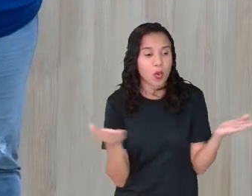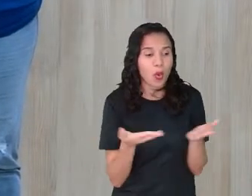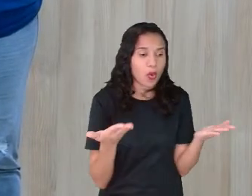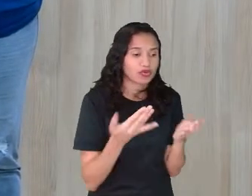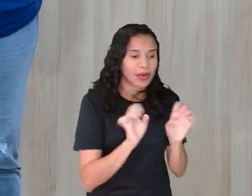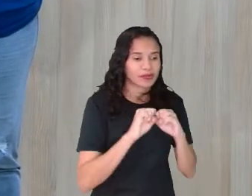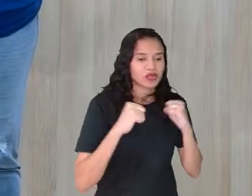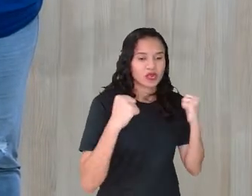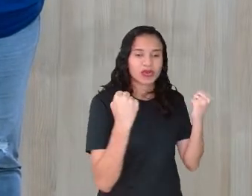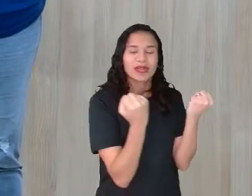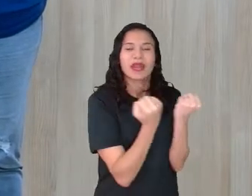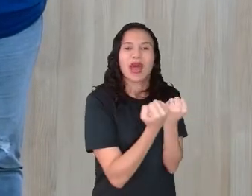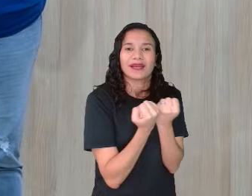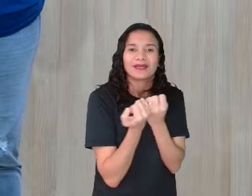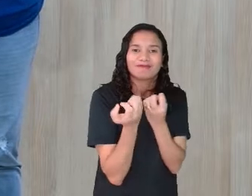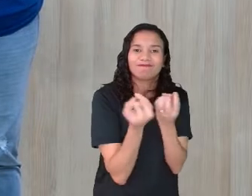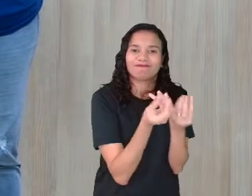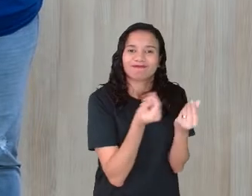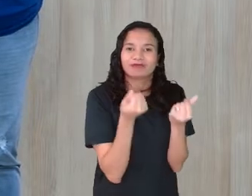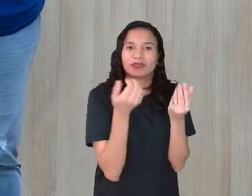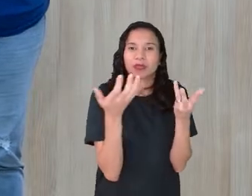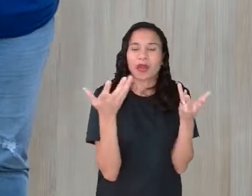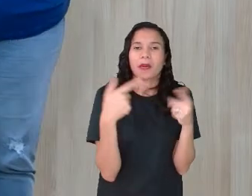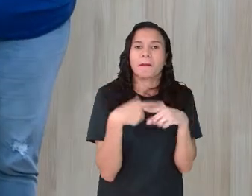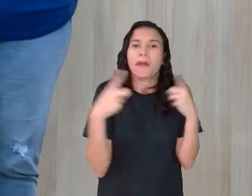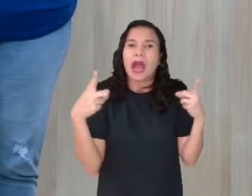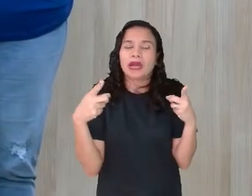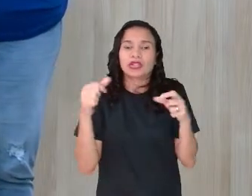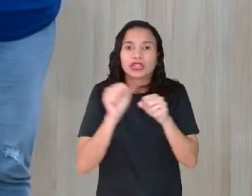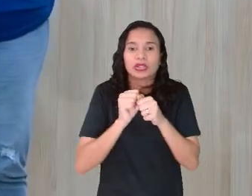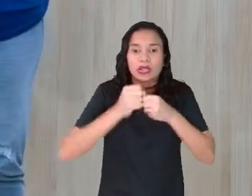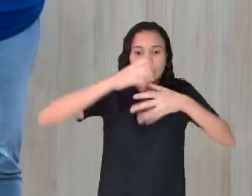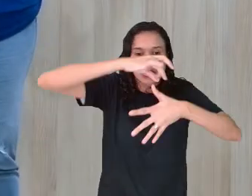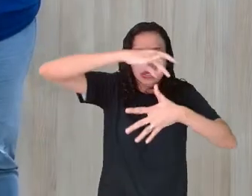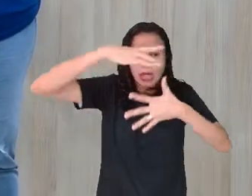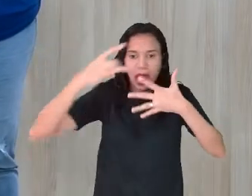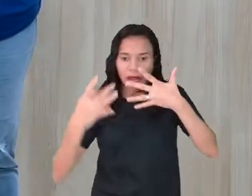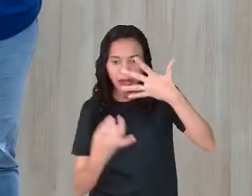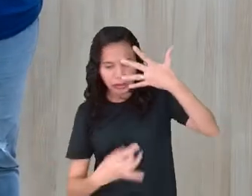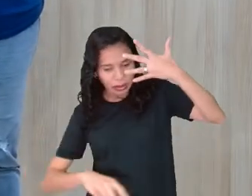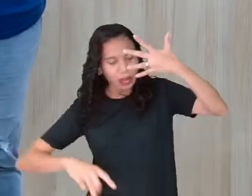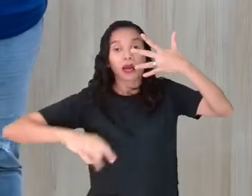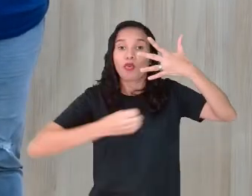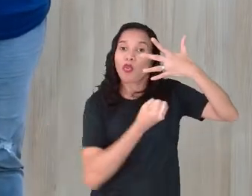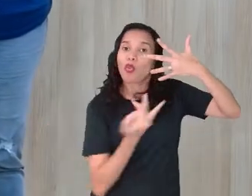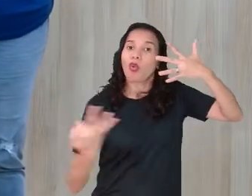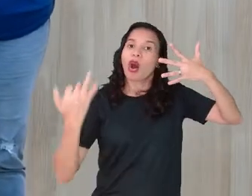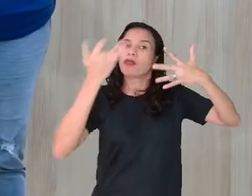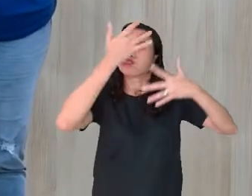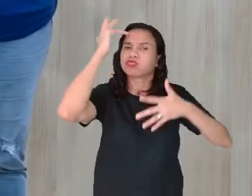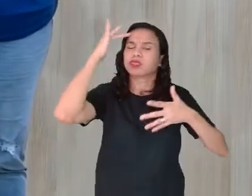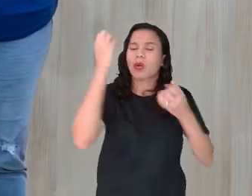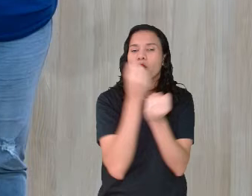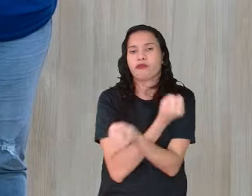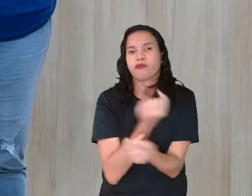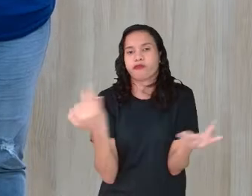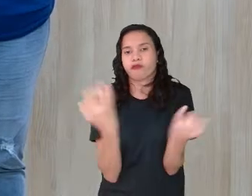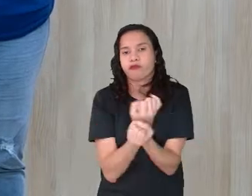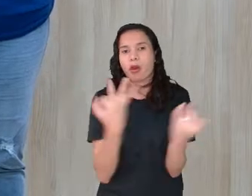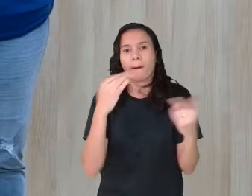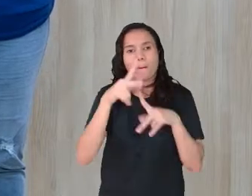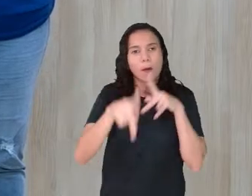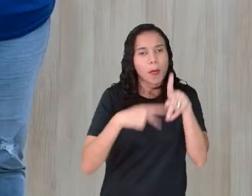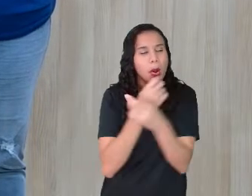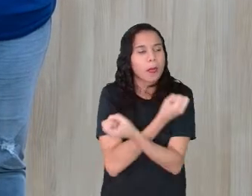numa sociedade muito mais complexa, né? Porque aumentou-se bastante aí, né, a